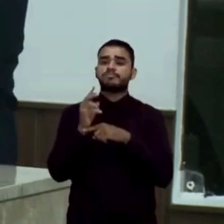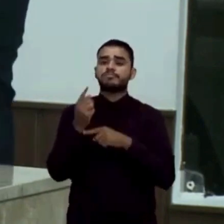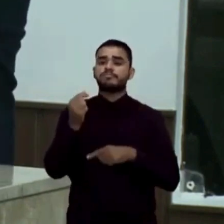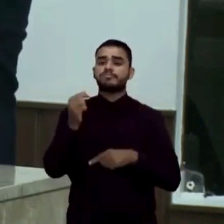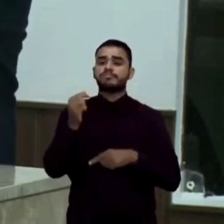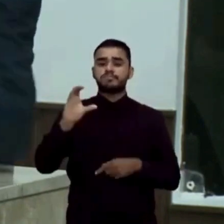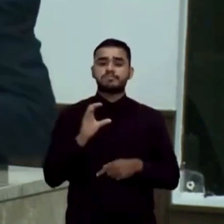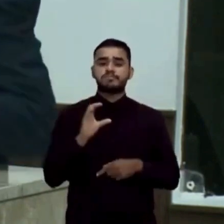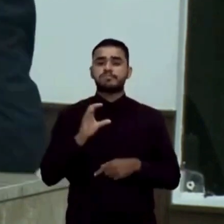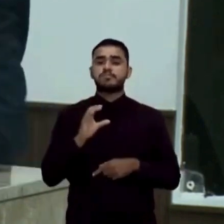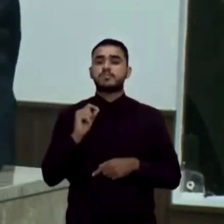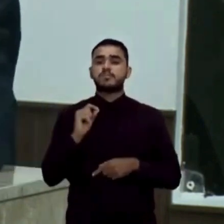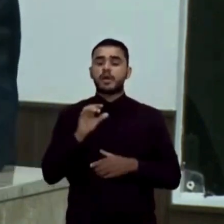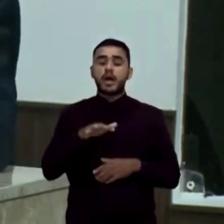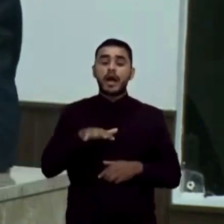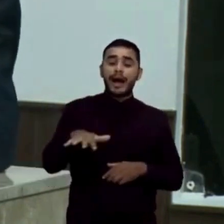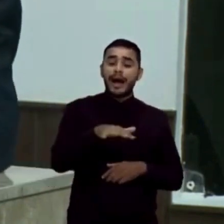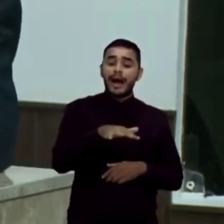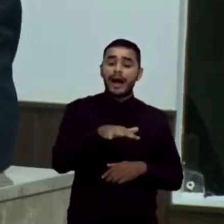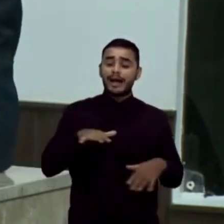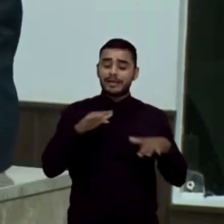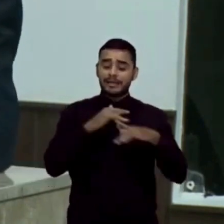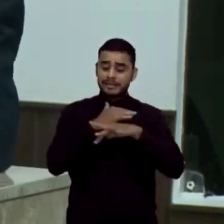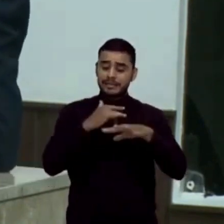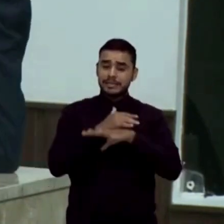de urbanização